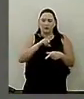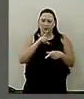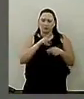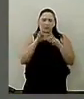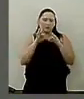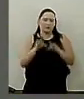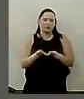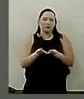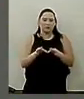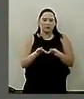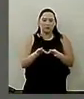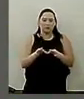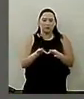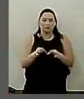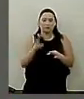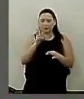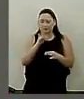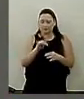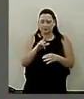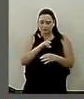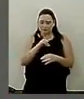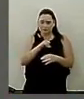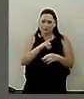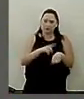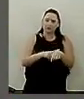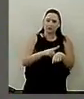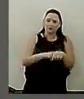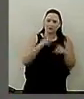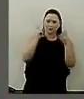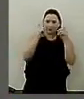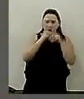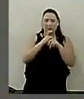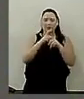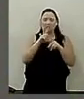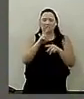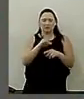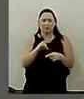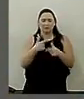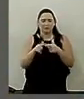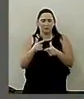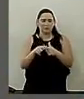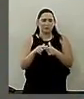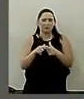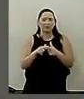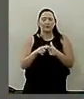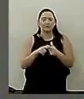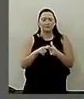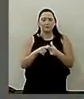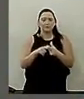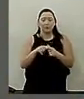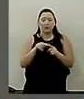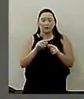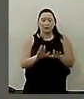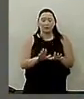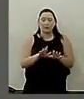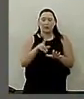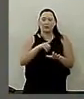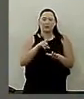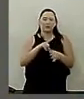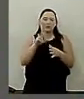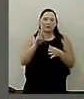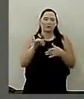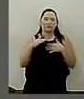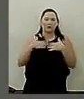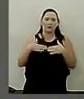certeza, haverá momentos de tribulações, de tempestades, mas é Ele que acalma